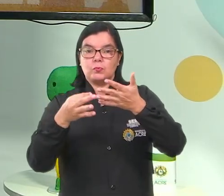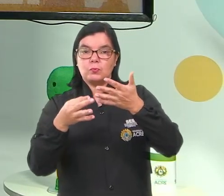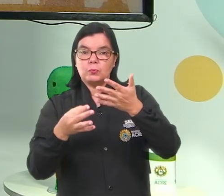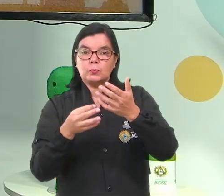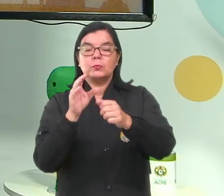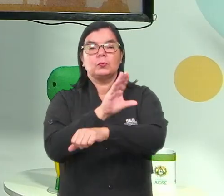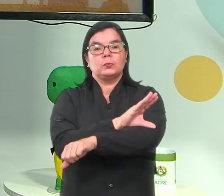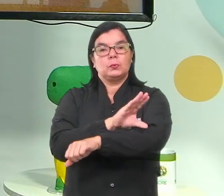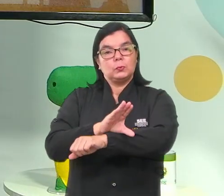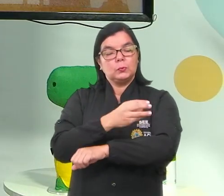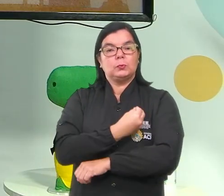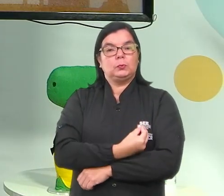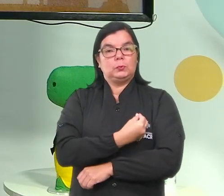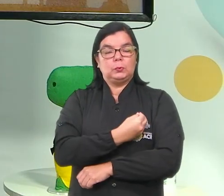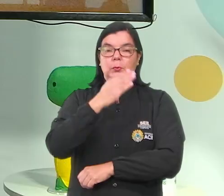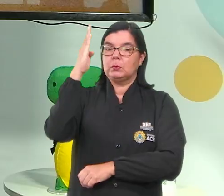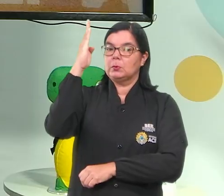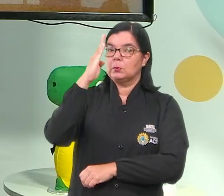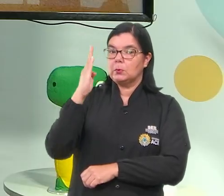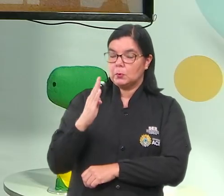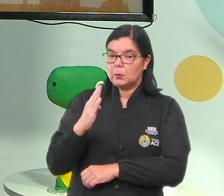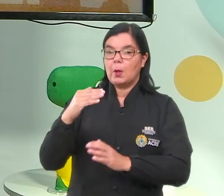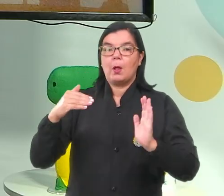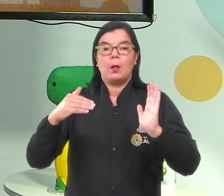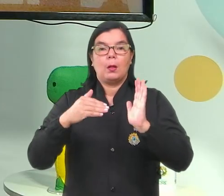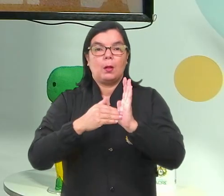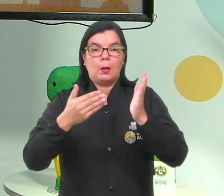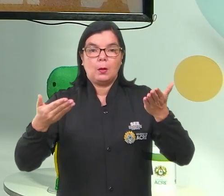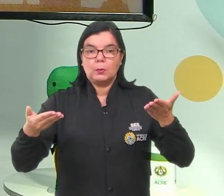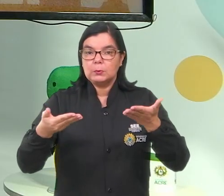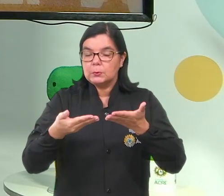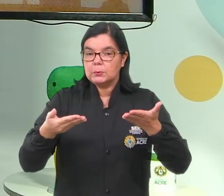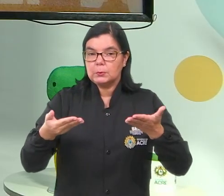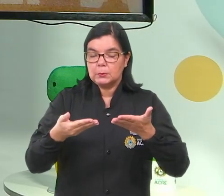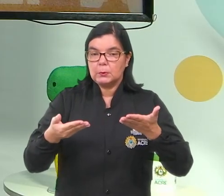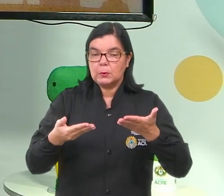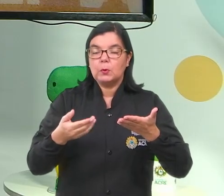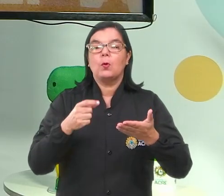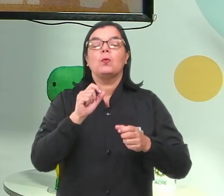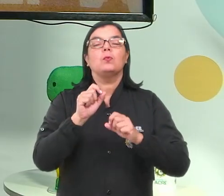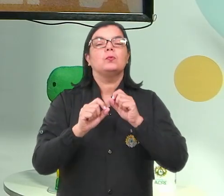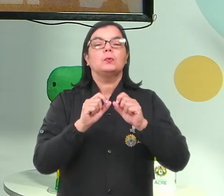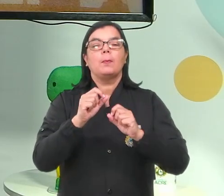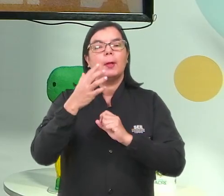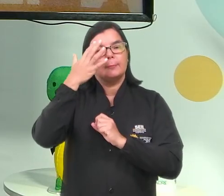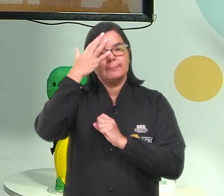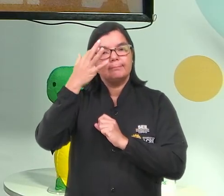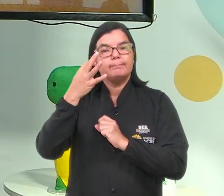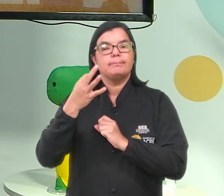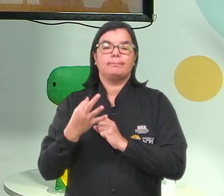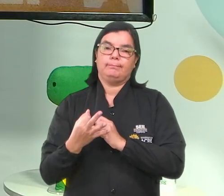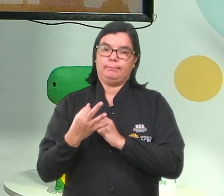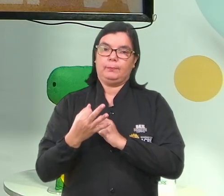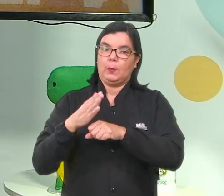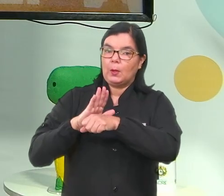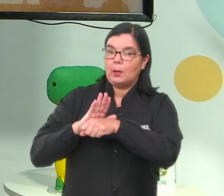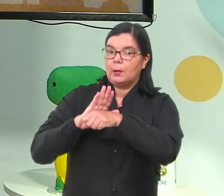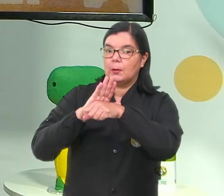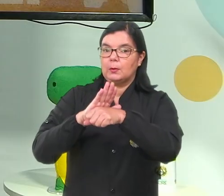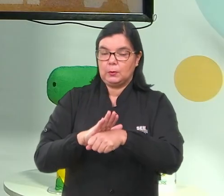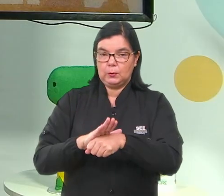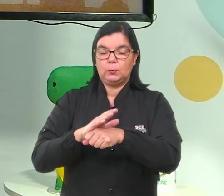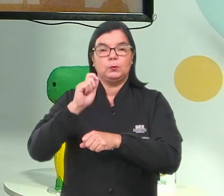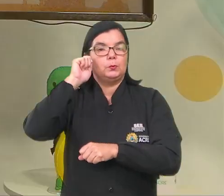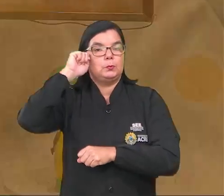culturais existentes no Brasil até os dias de hoje correspondem justamente a essas contribuições